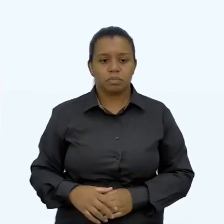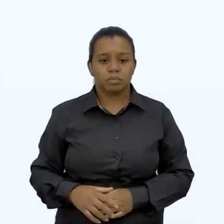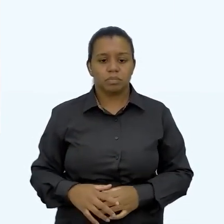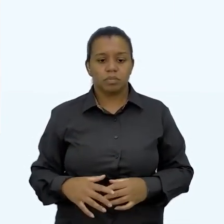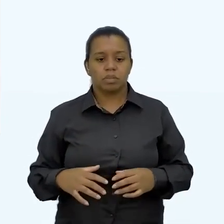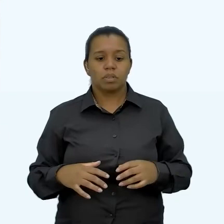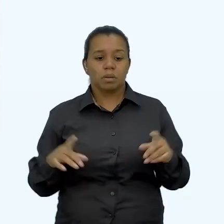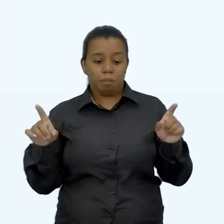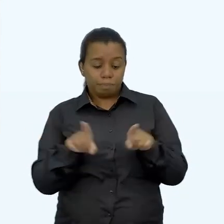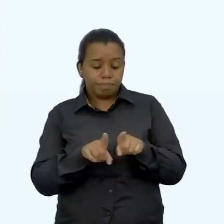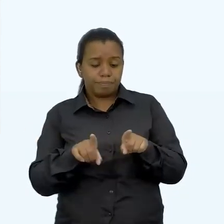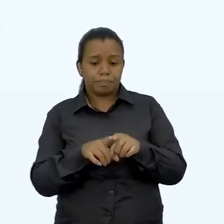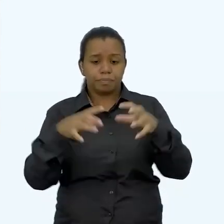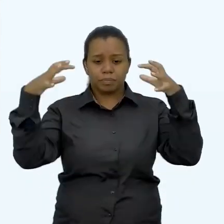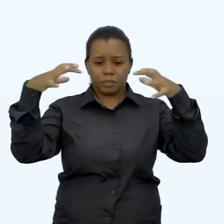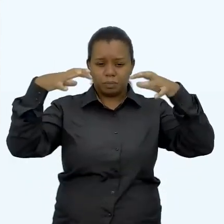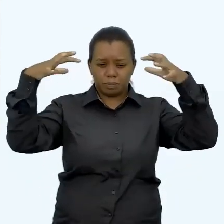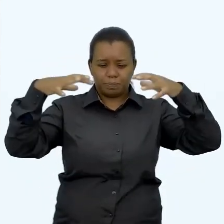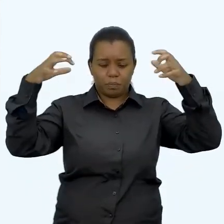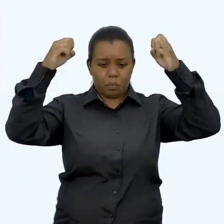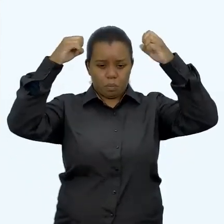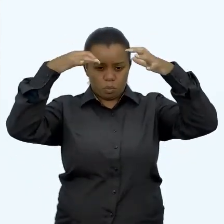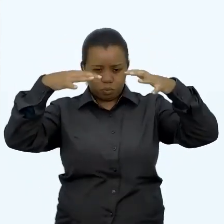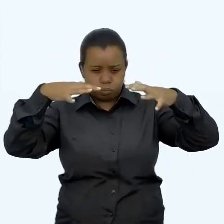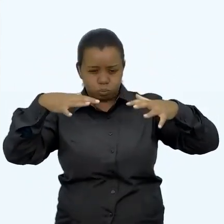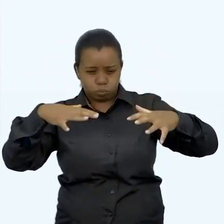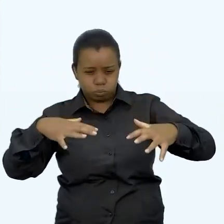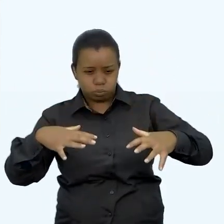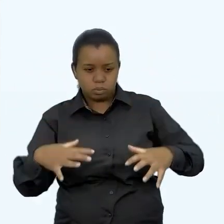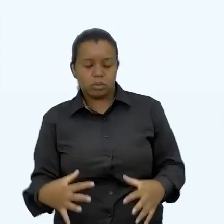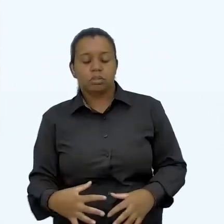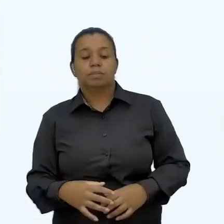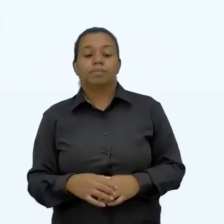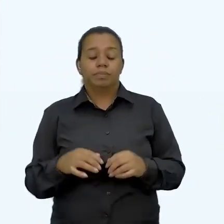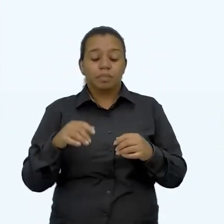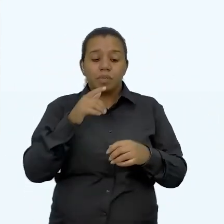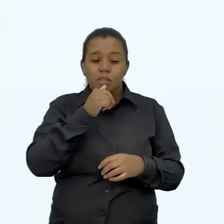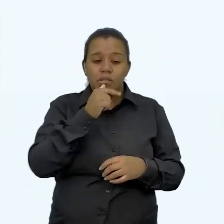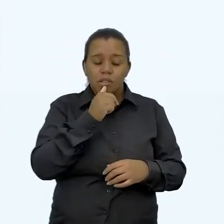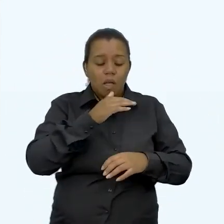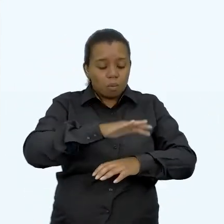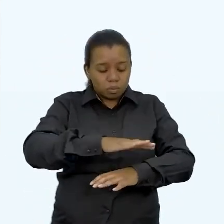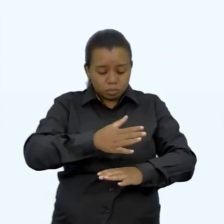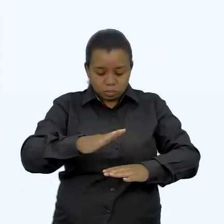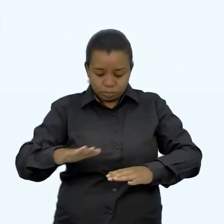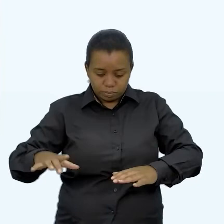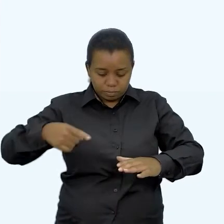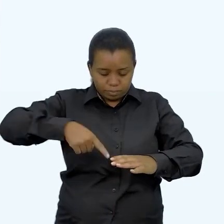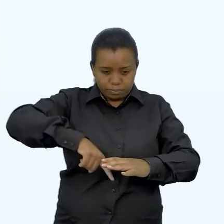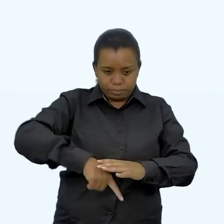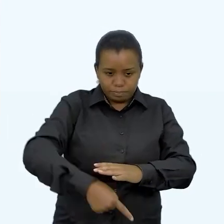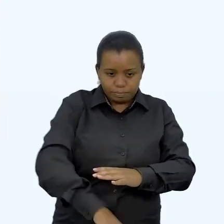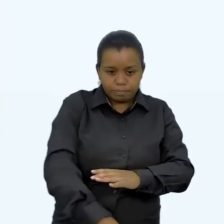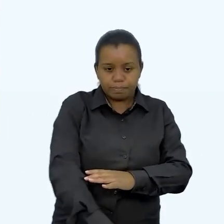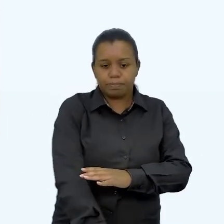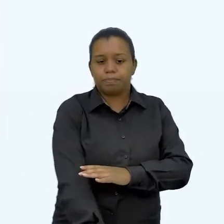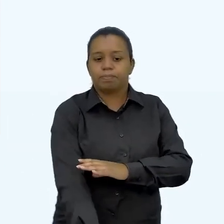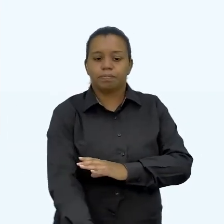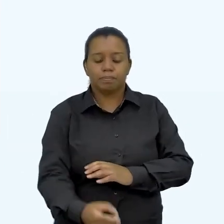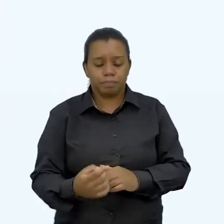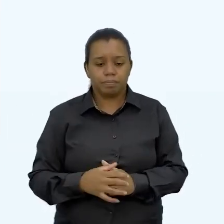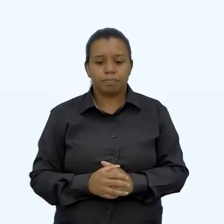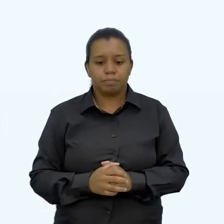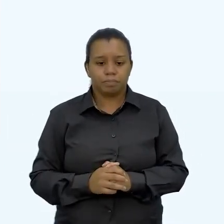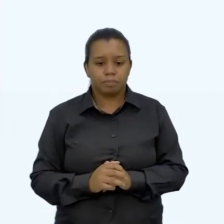Na forma de chuvas e em grande volume, a água pode formar sulcos profundos sobre relevos inclinados.